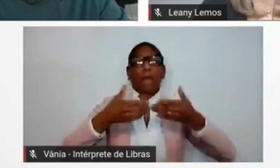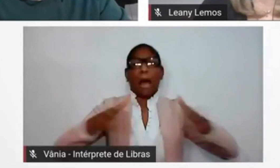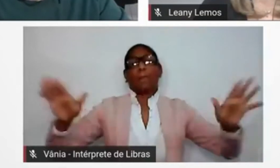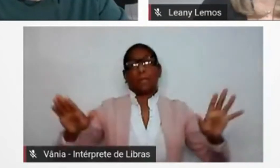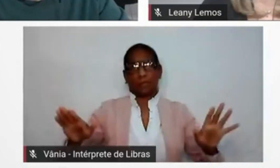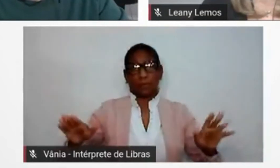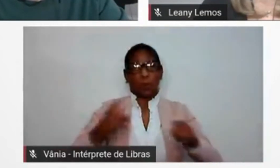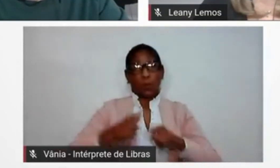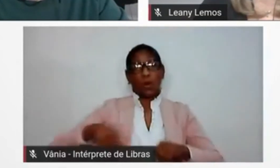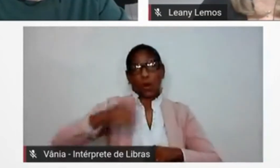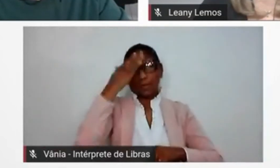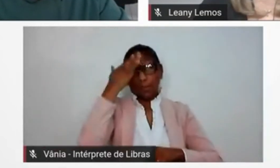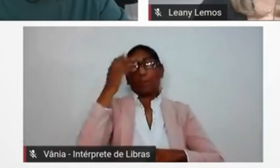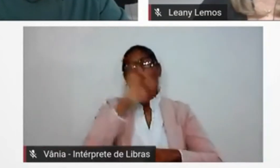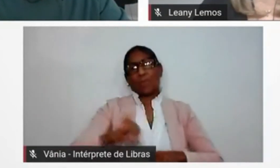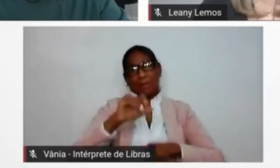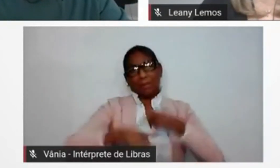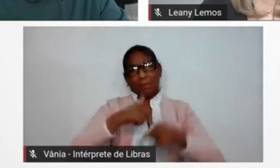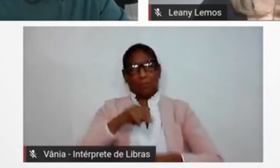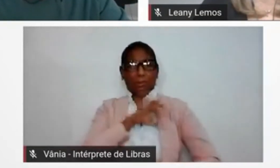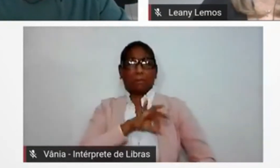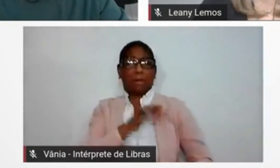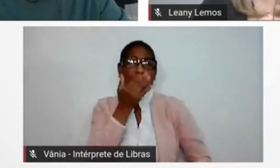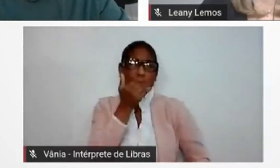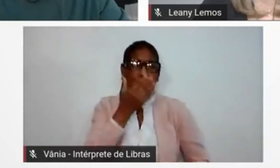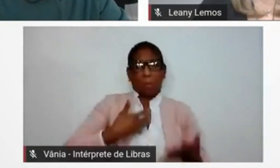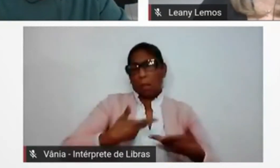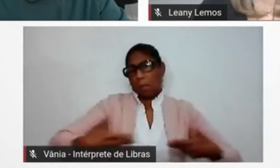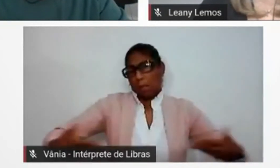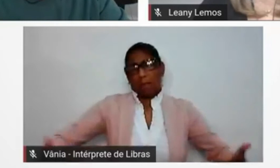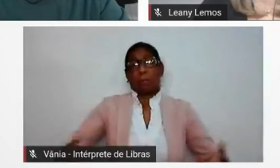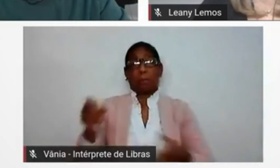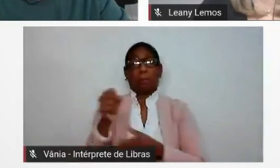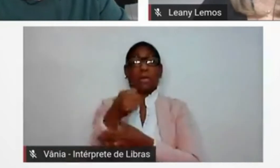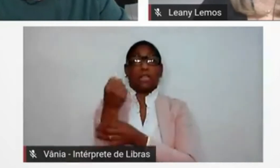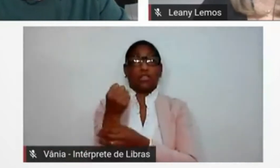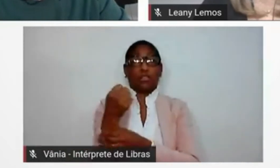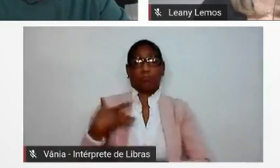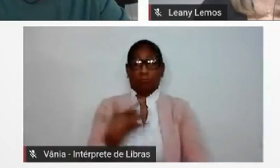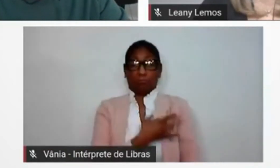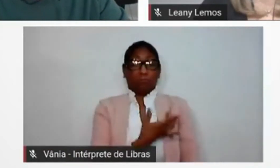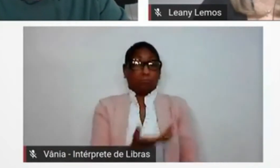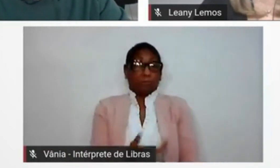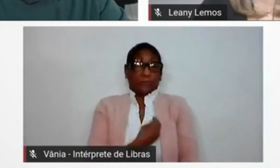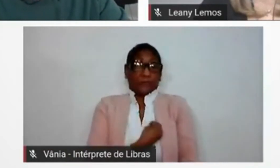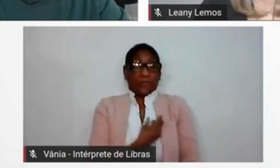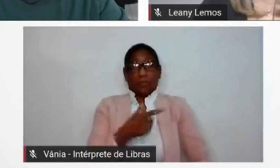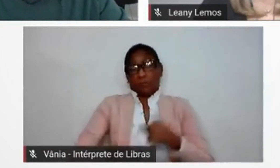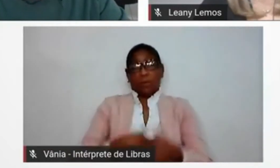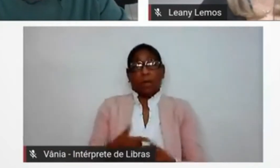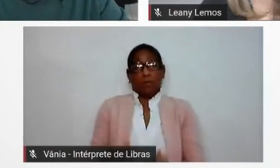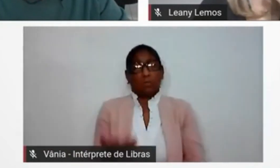que ela é importante na vida também das pessoas, para a geração de renda e garantia de manutenção dos empregos no nosso